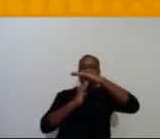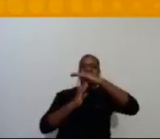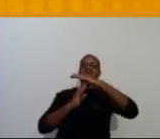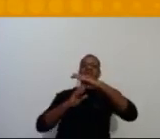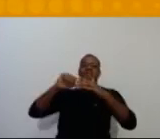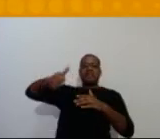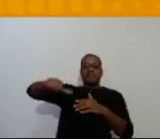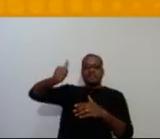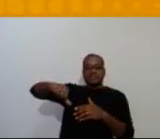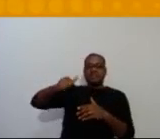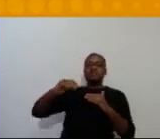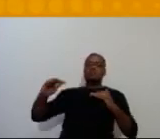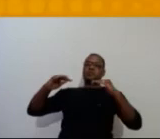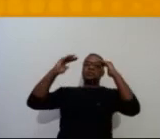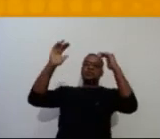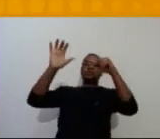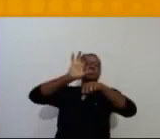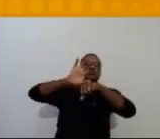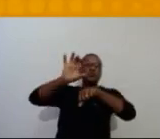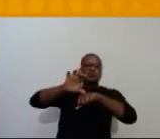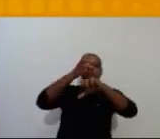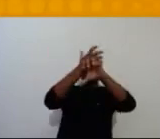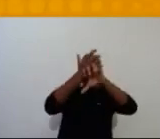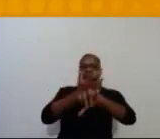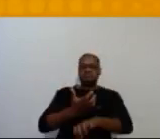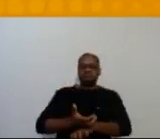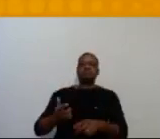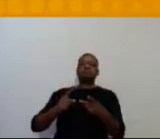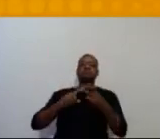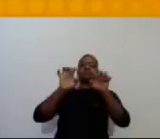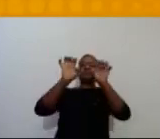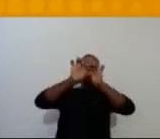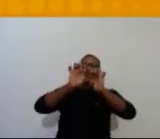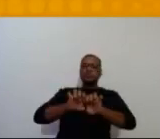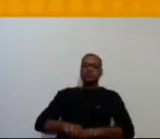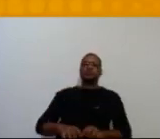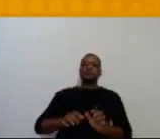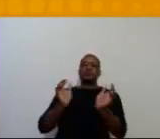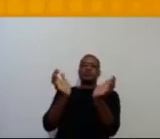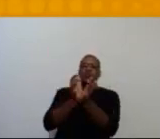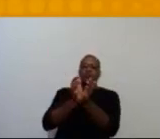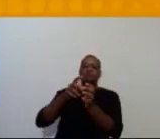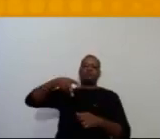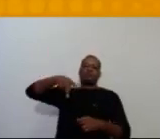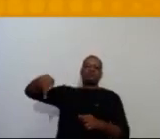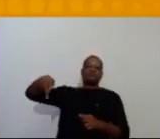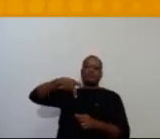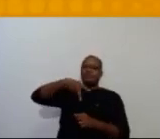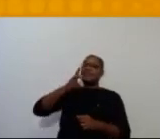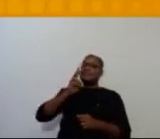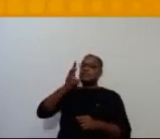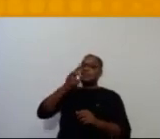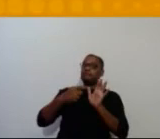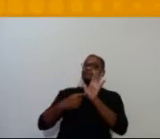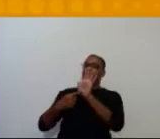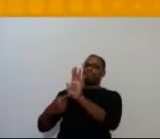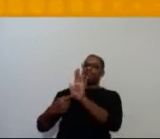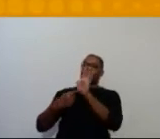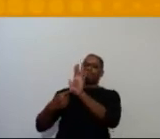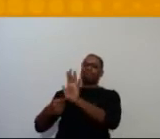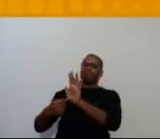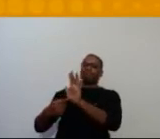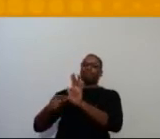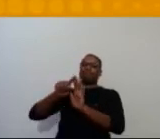docente. Então, essas questões a gente precisa sempre apontar para os alunos que nos procuram, né, até como uma forma de